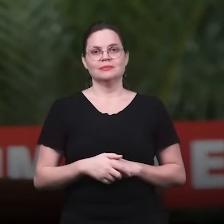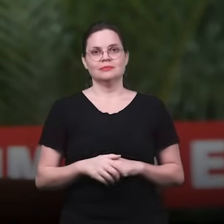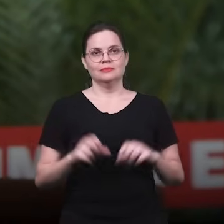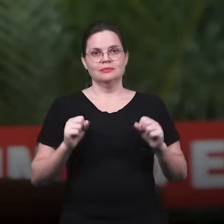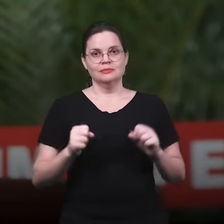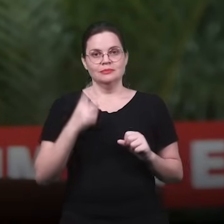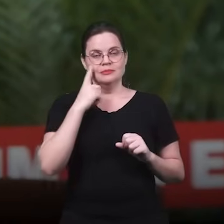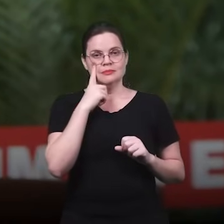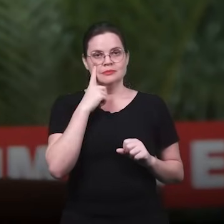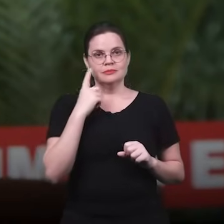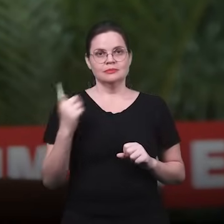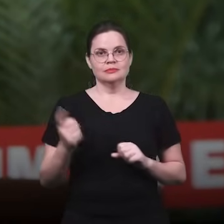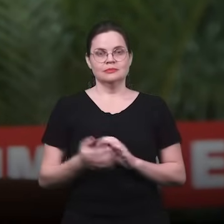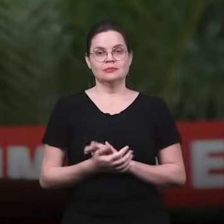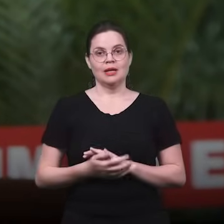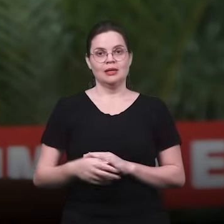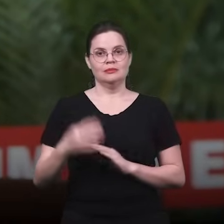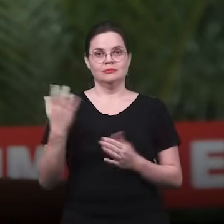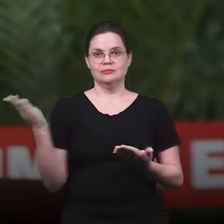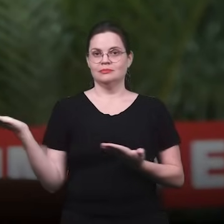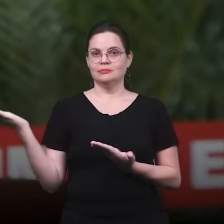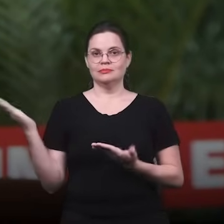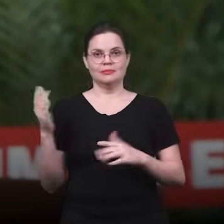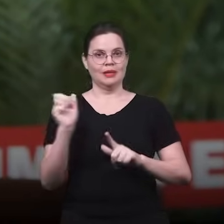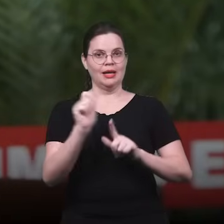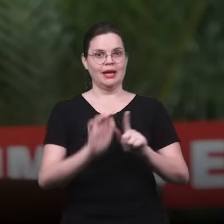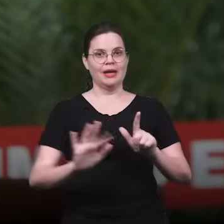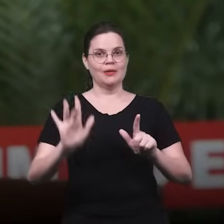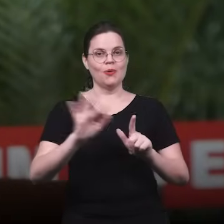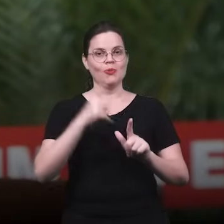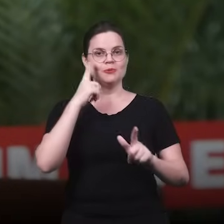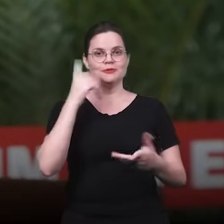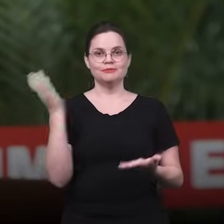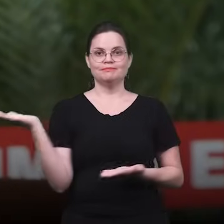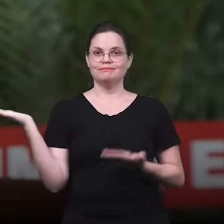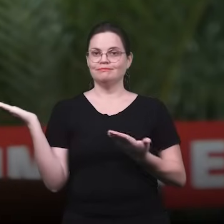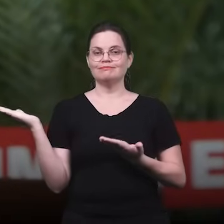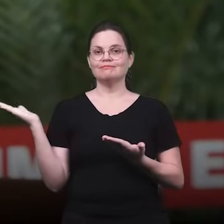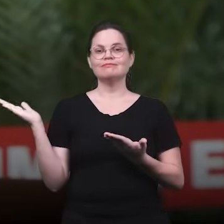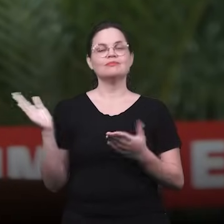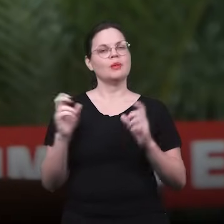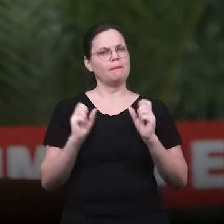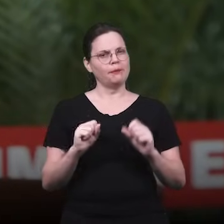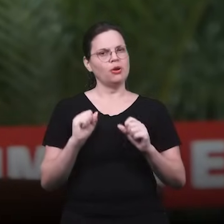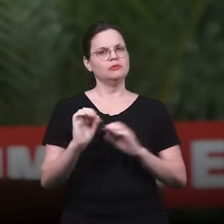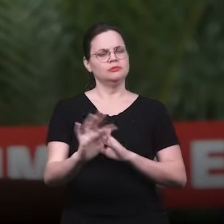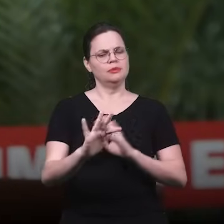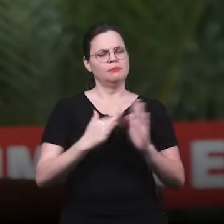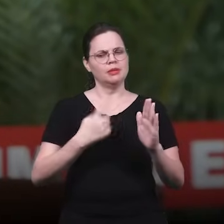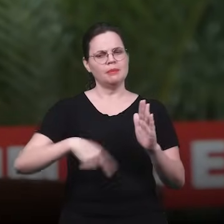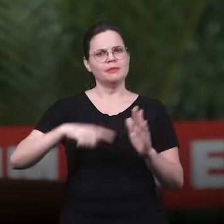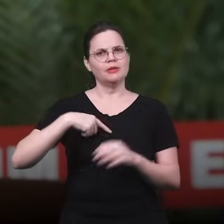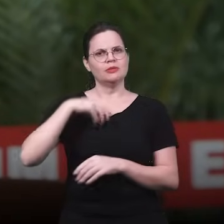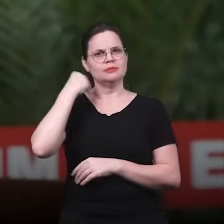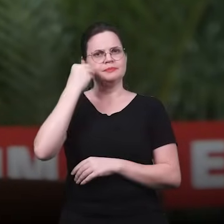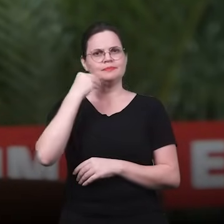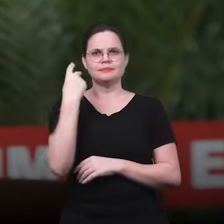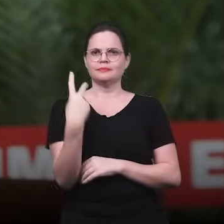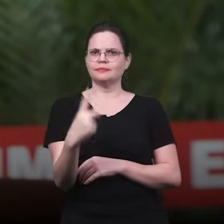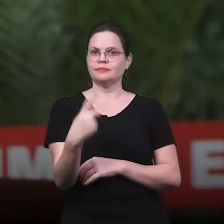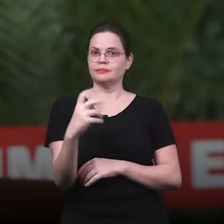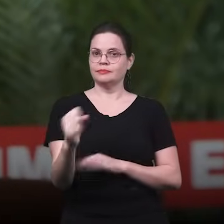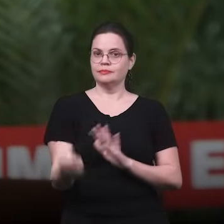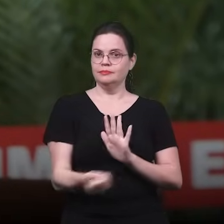salvação, coloque o seu celular no QR Code que está aparecendo, conte a sua experiência. Se a sua experiência é uma